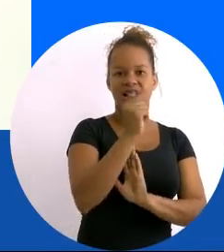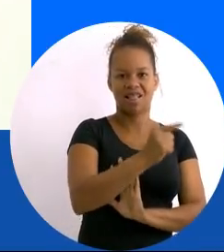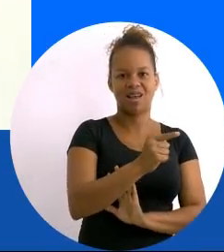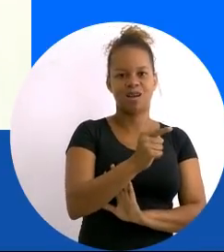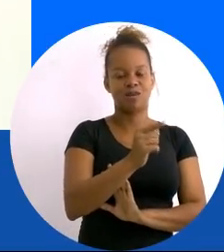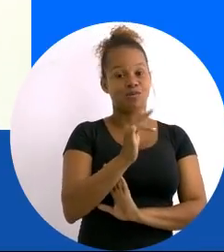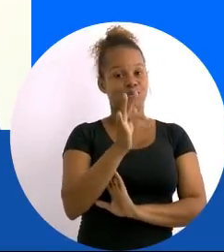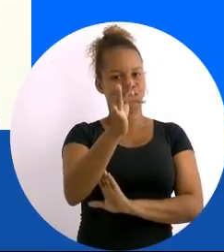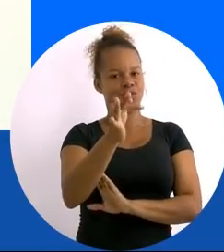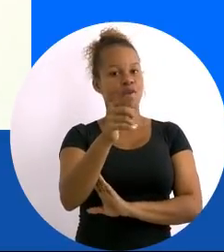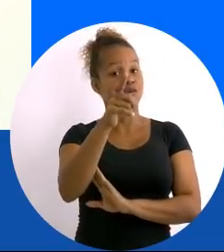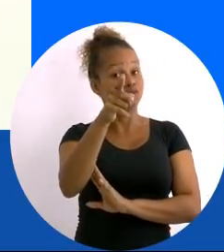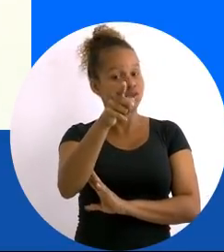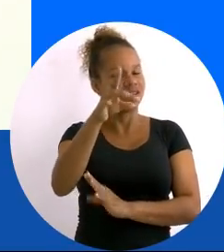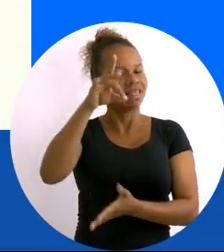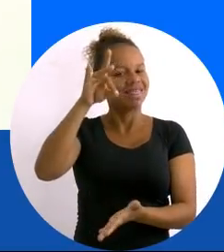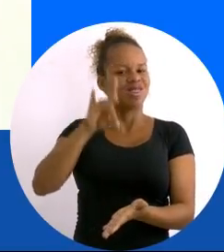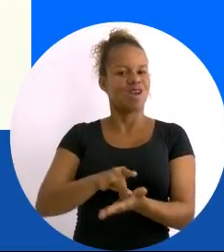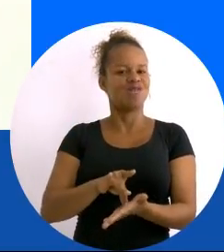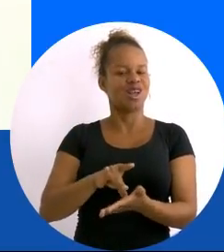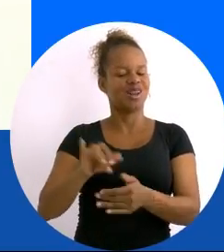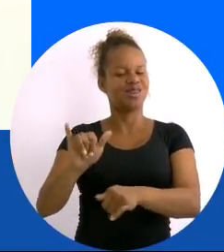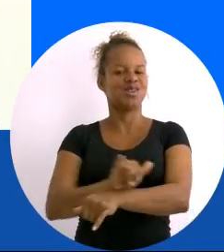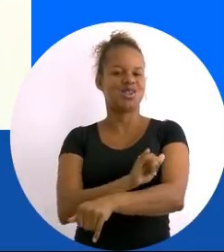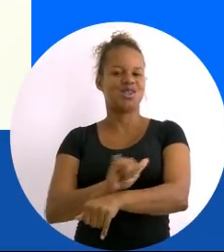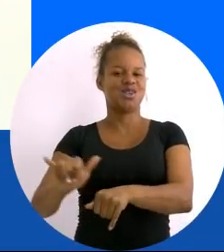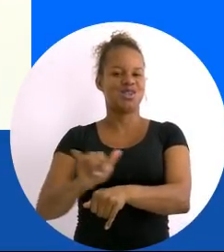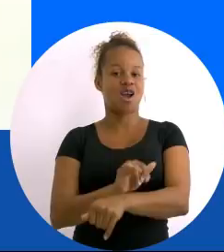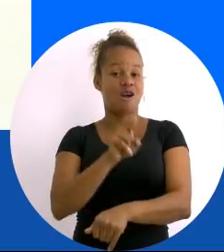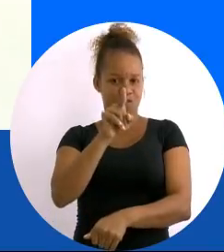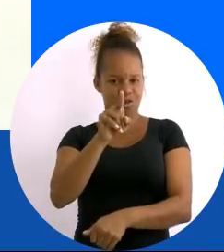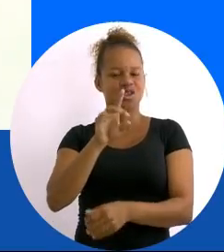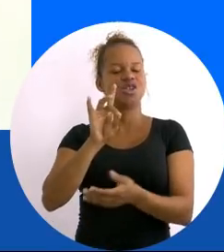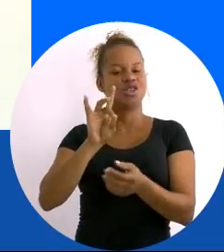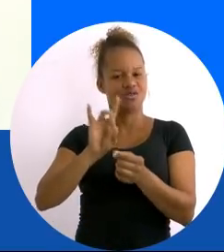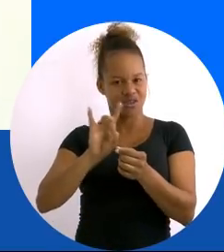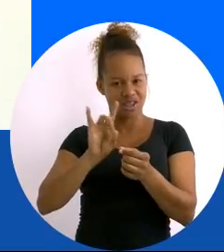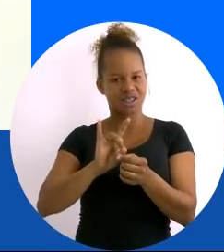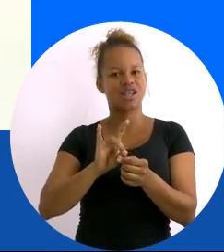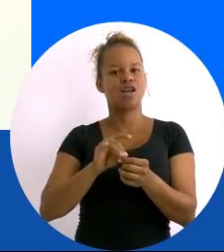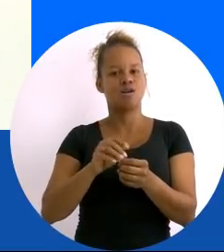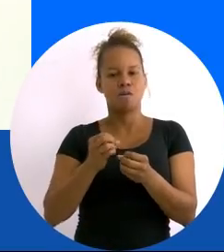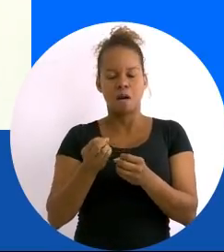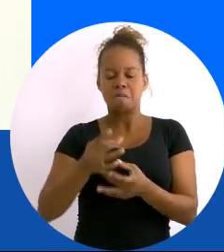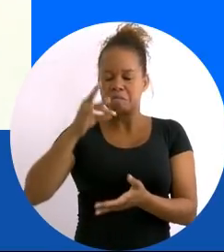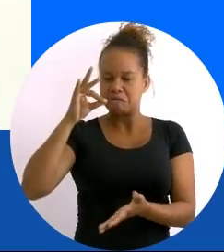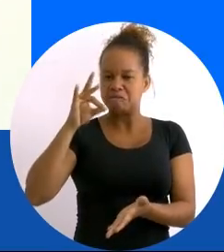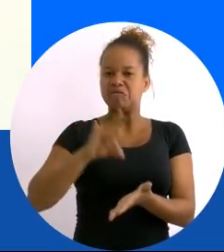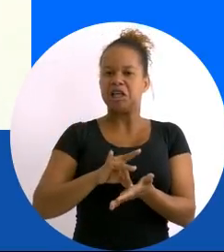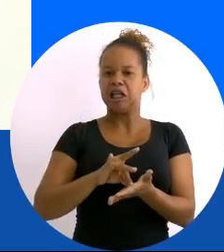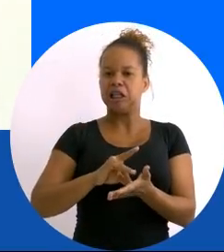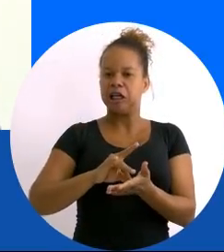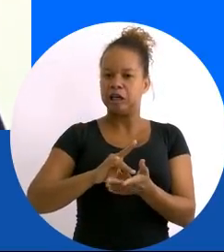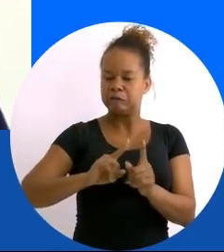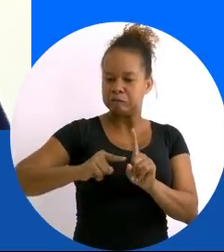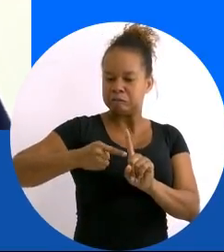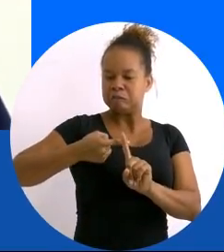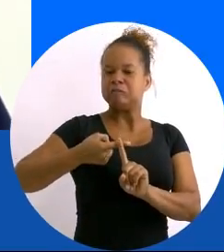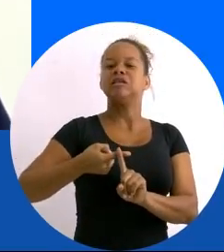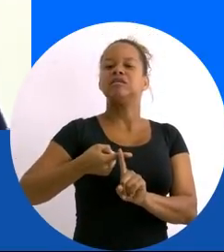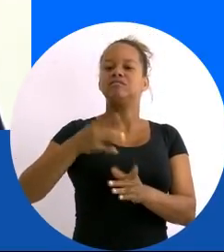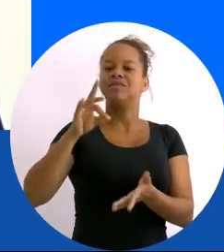você, na verdade, é um estrategista. Você estará fazendo uma verdadeira e mais